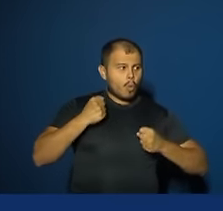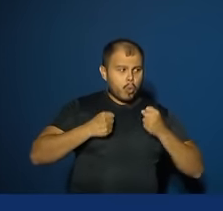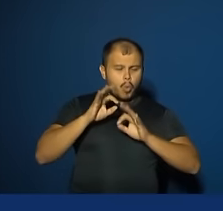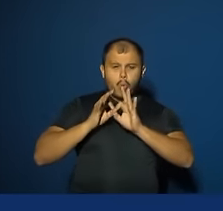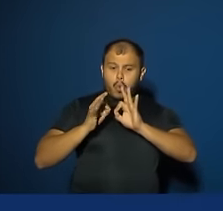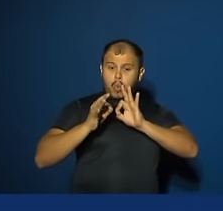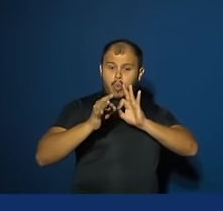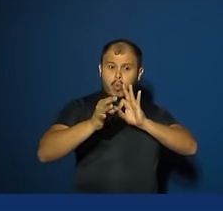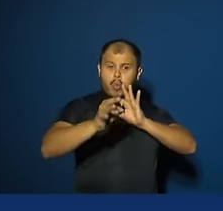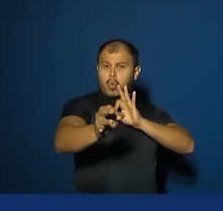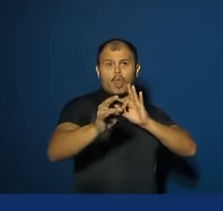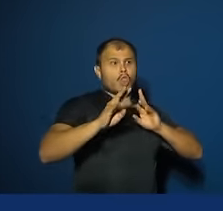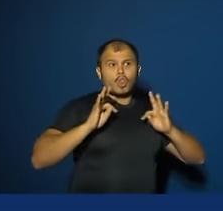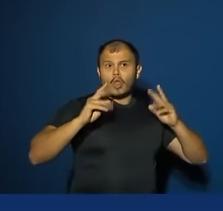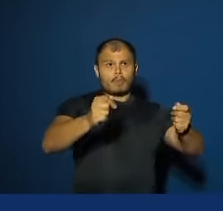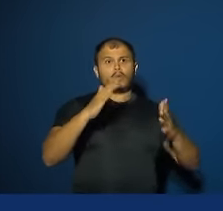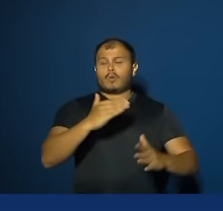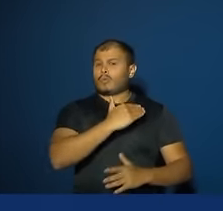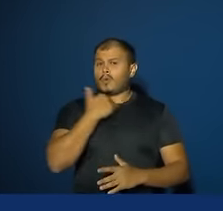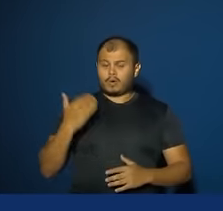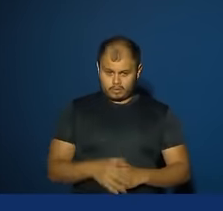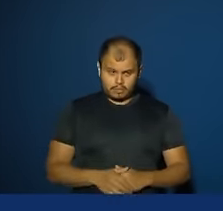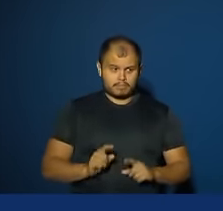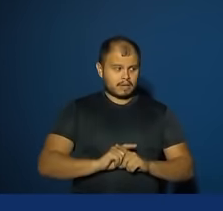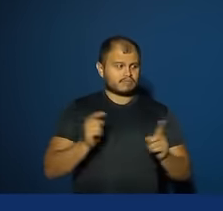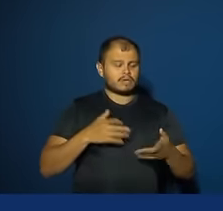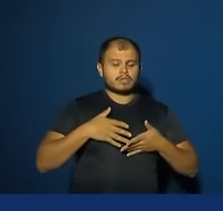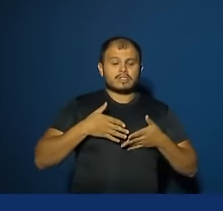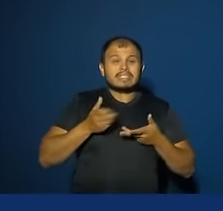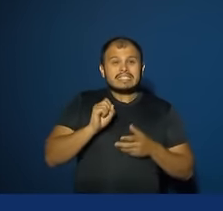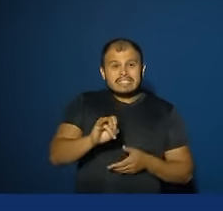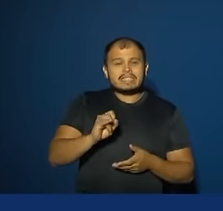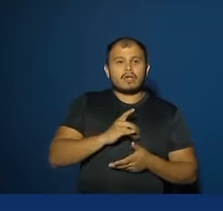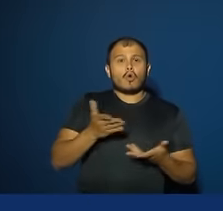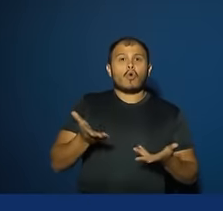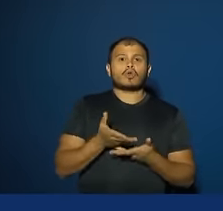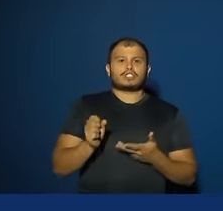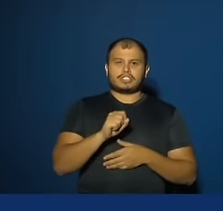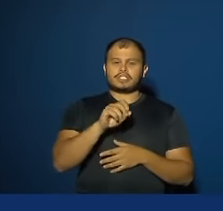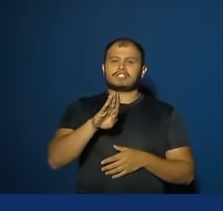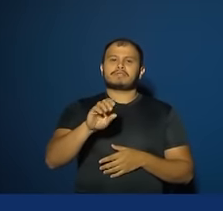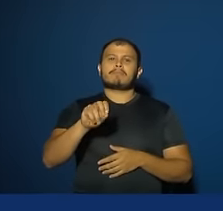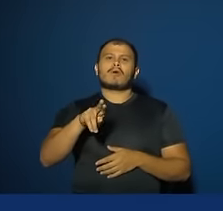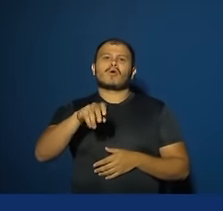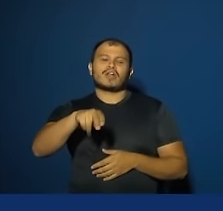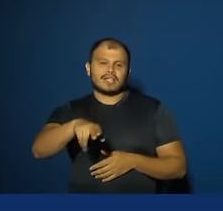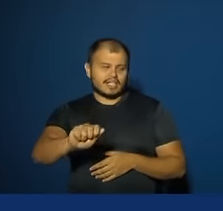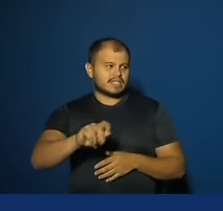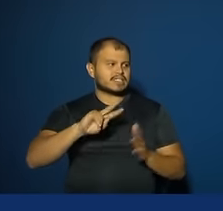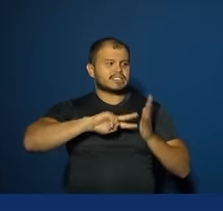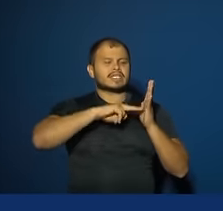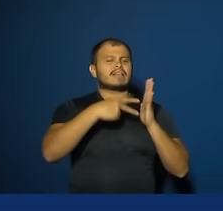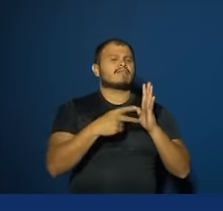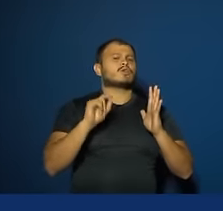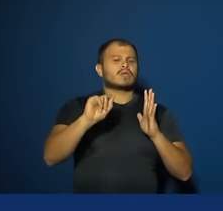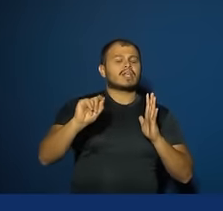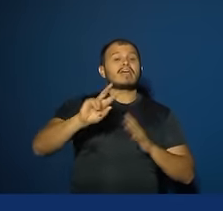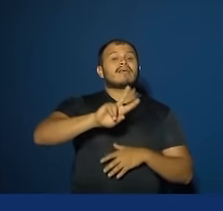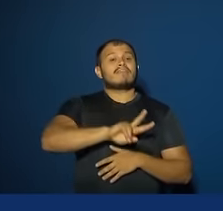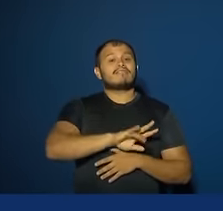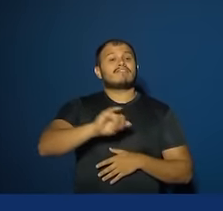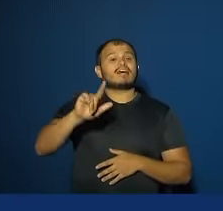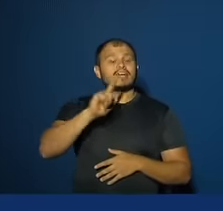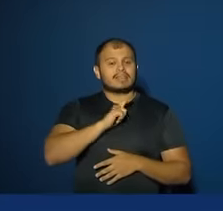já que vão estar mortos mesmo vamos fazer a esbornia hoje então a esbornia hoje significa o seguinte significa acrescentar uma